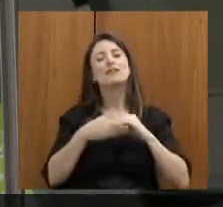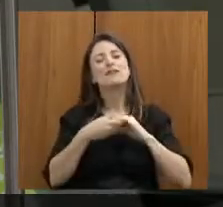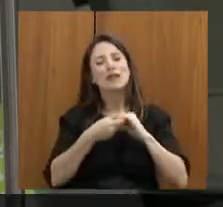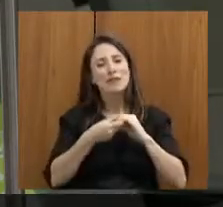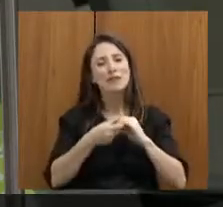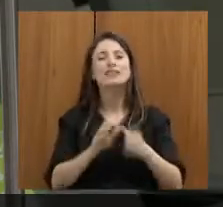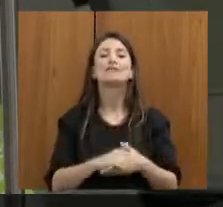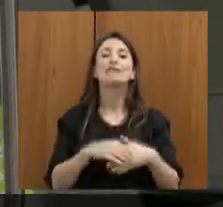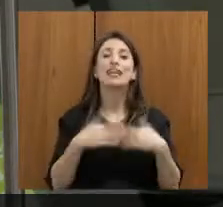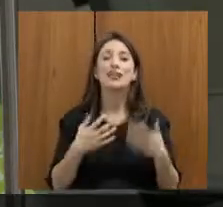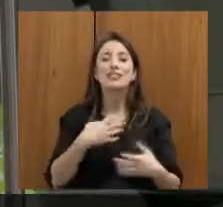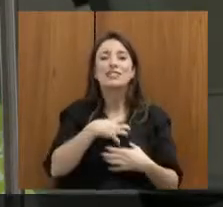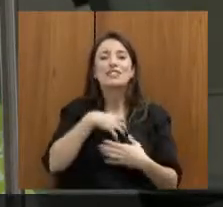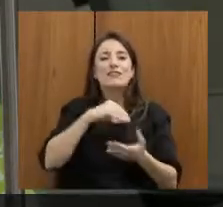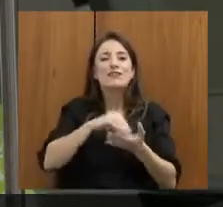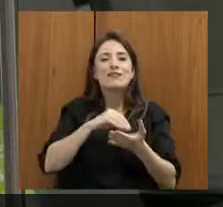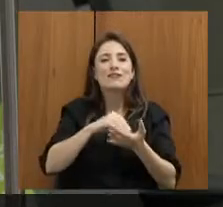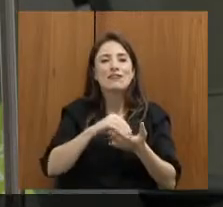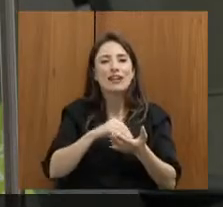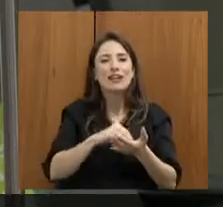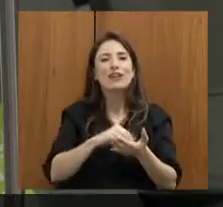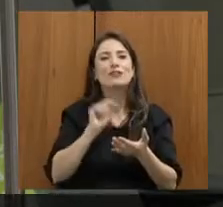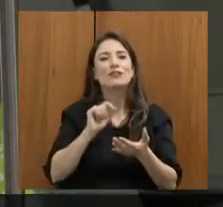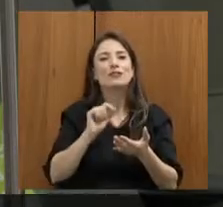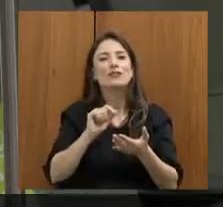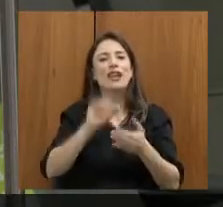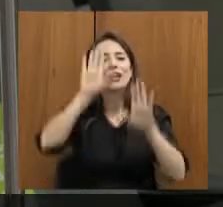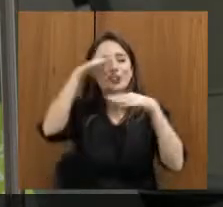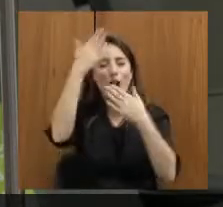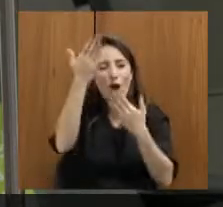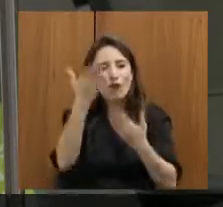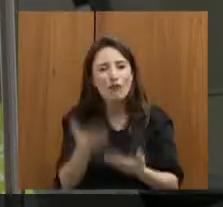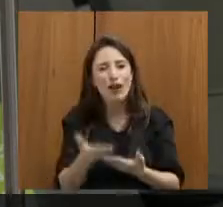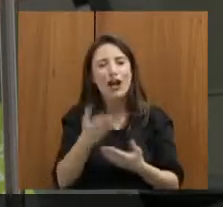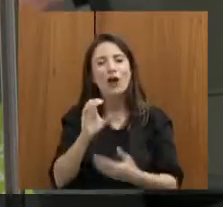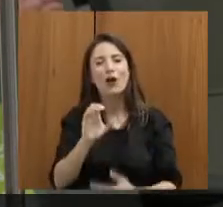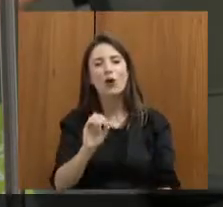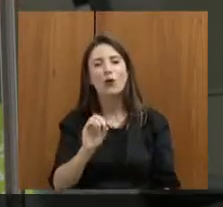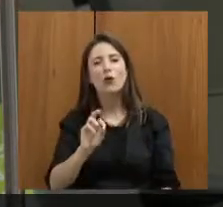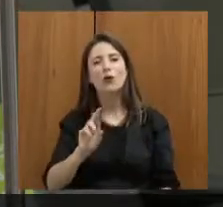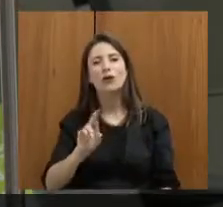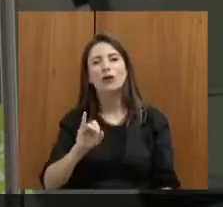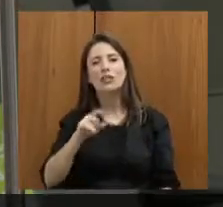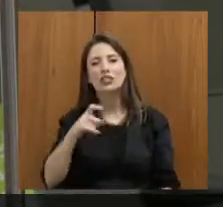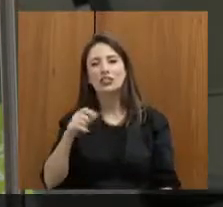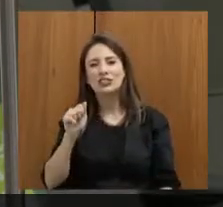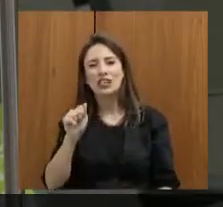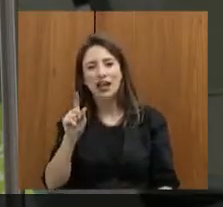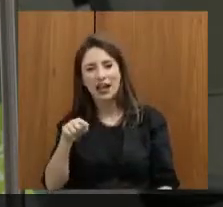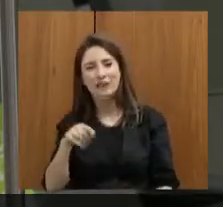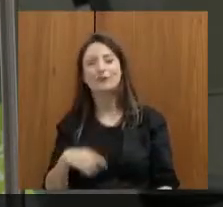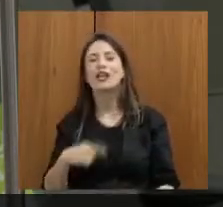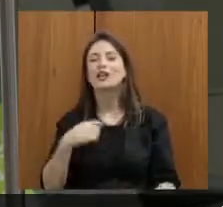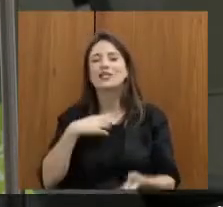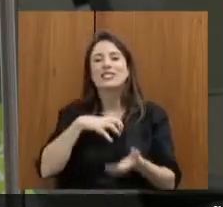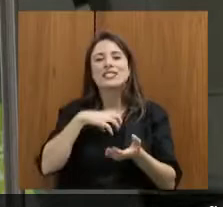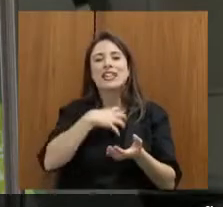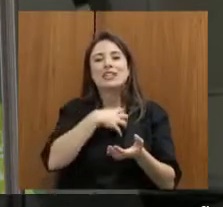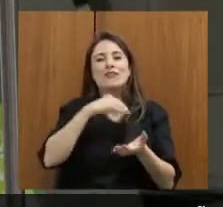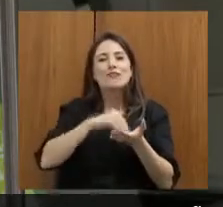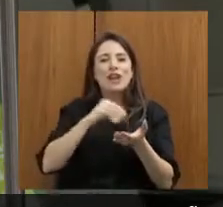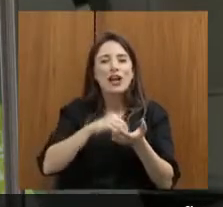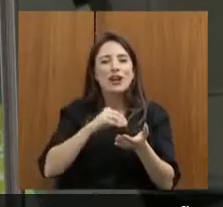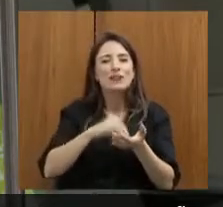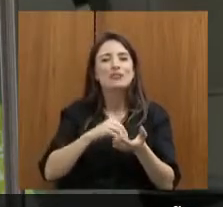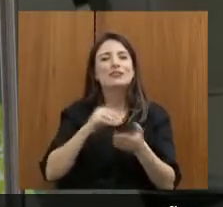Bença mãe mandei a benção sentir falta de louvar nossos orixás sentir falta da palavra Ilê Axé que no